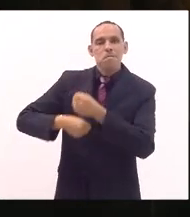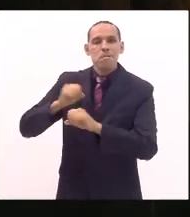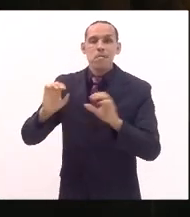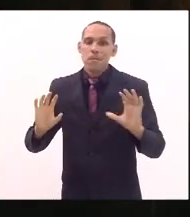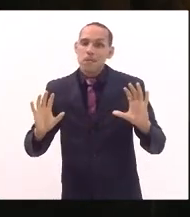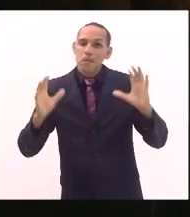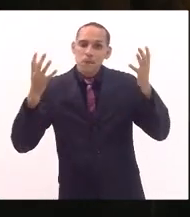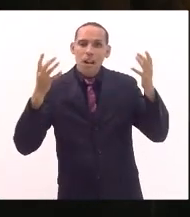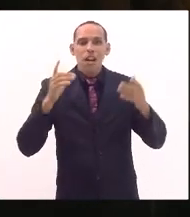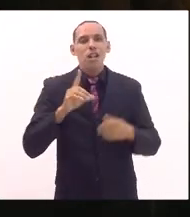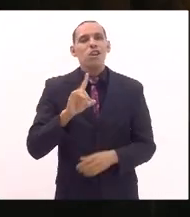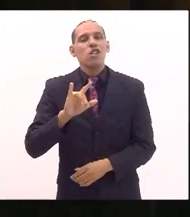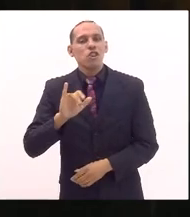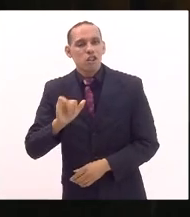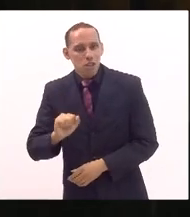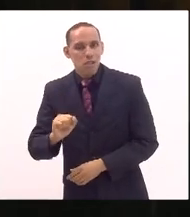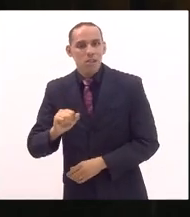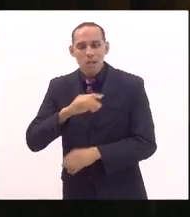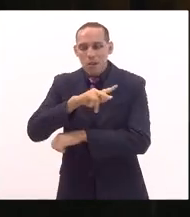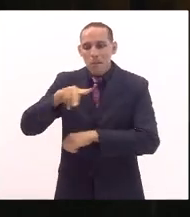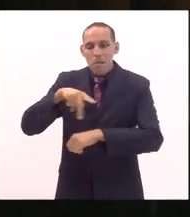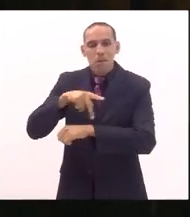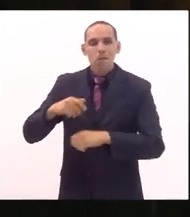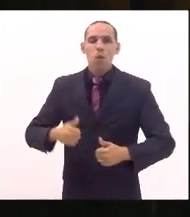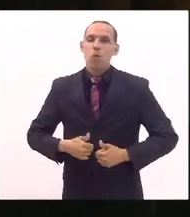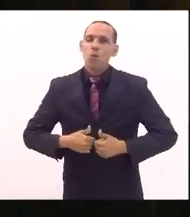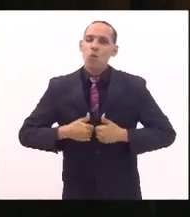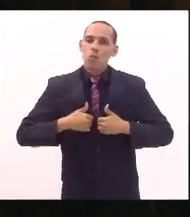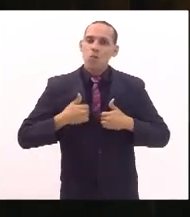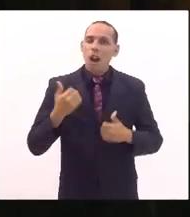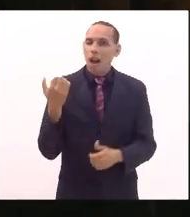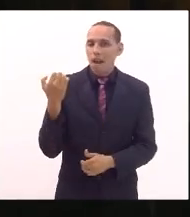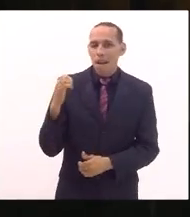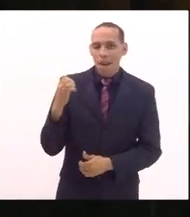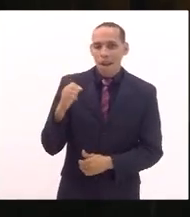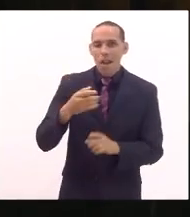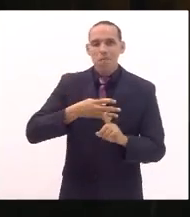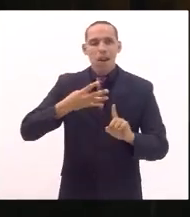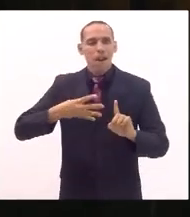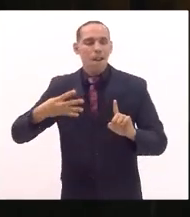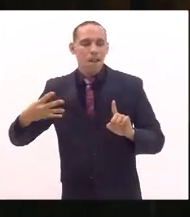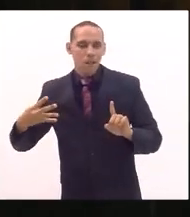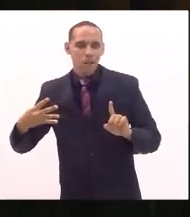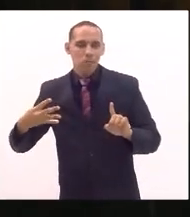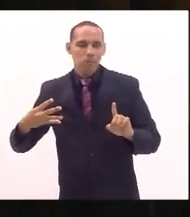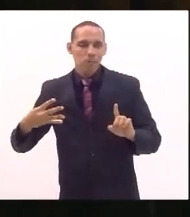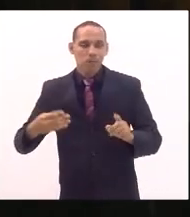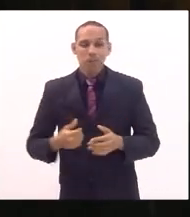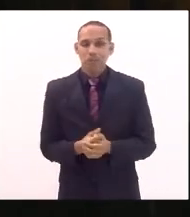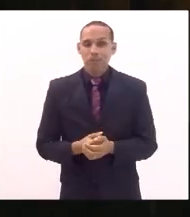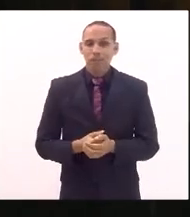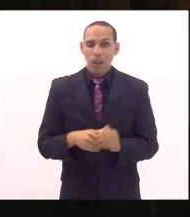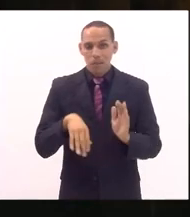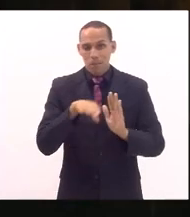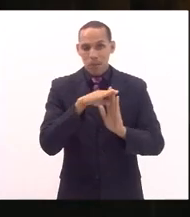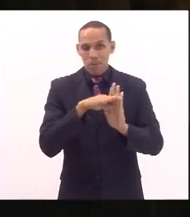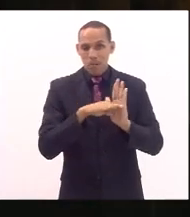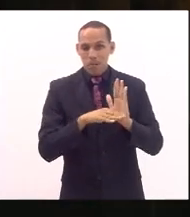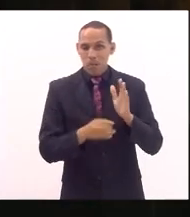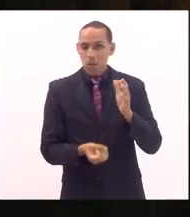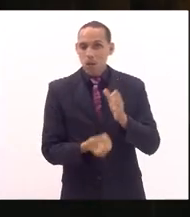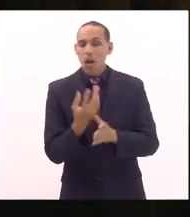celebra o dia internacional do orgulho gay LGBT que ia mais o programa está sendo desenvolvido